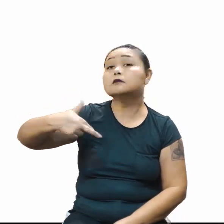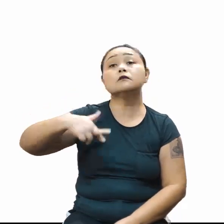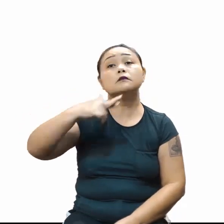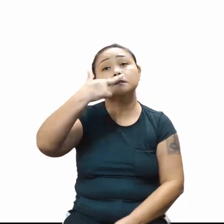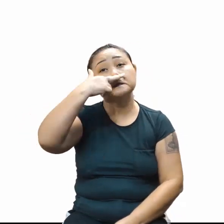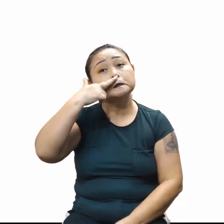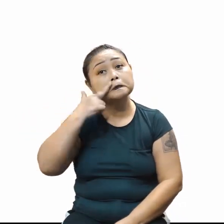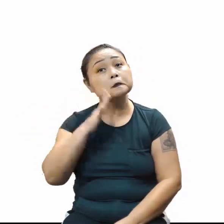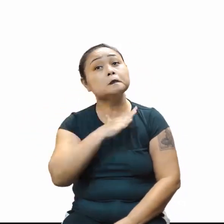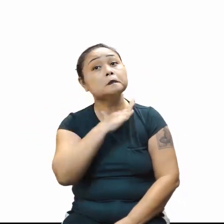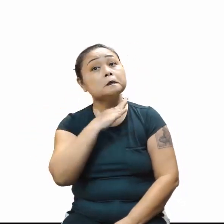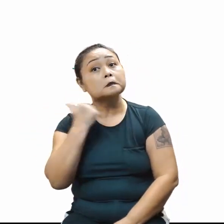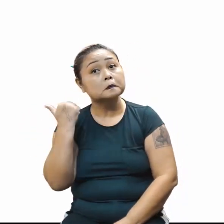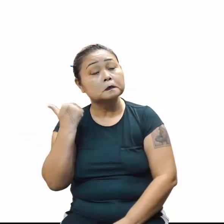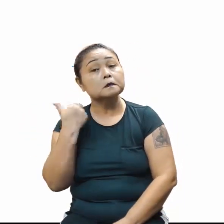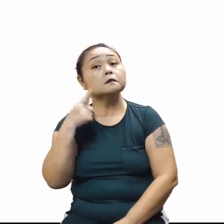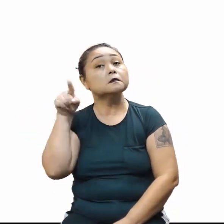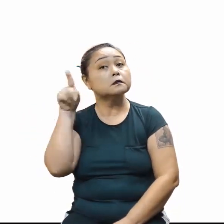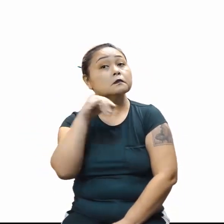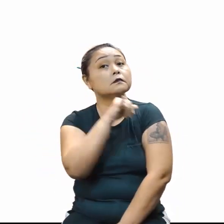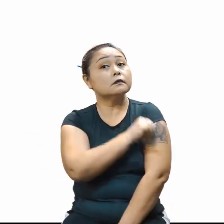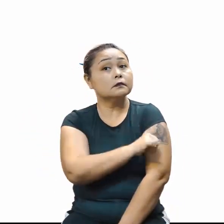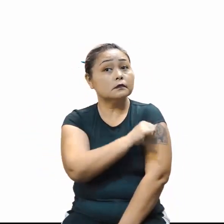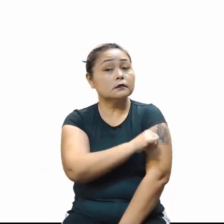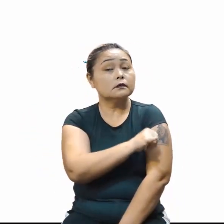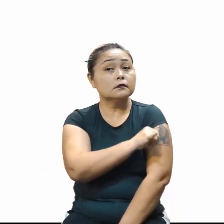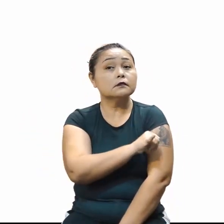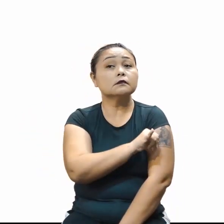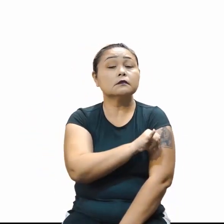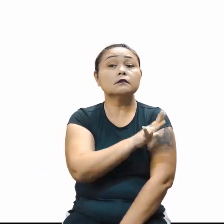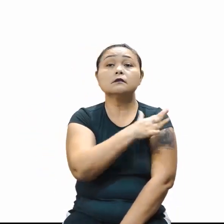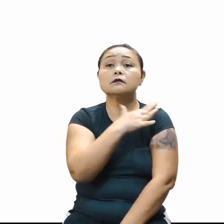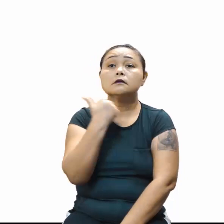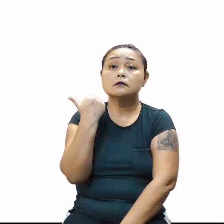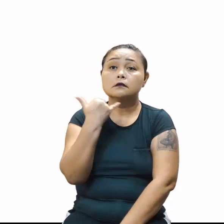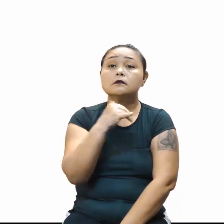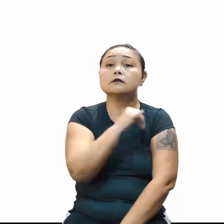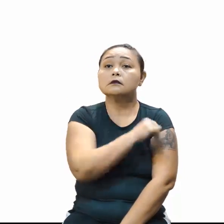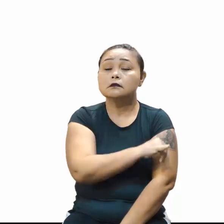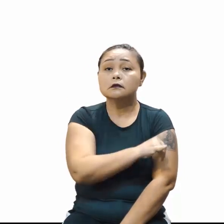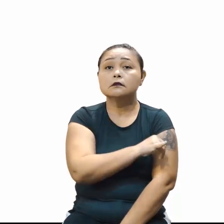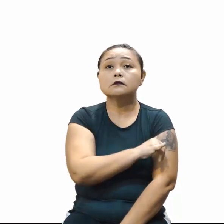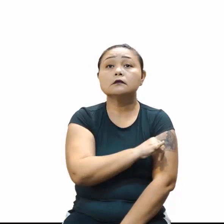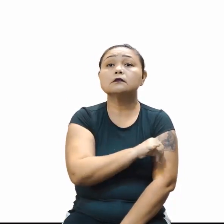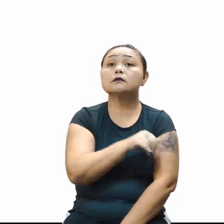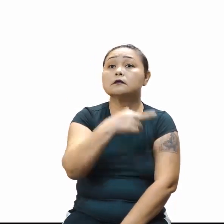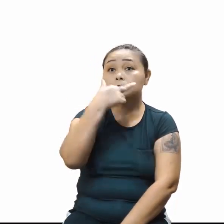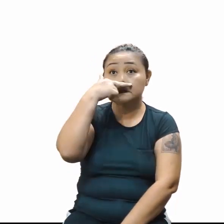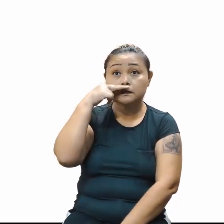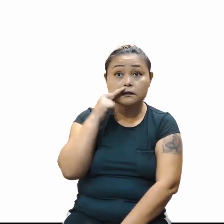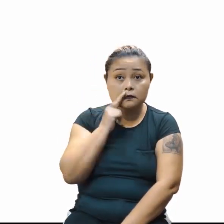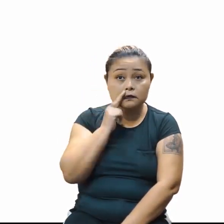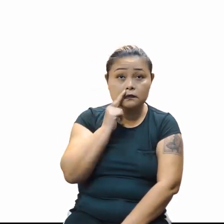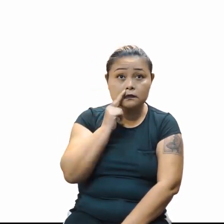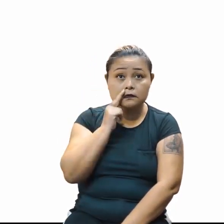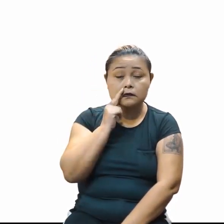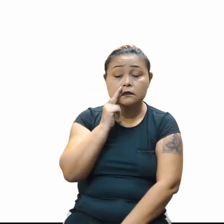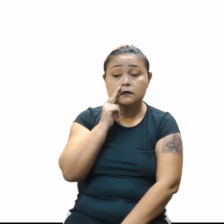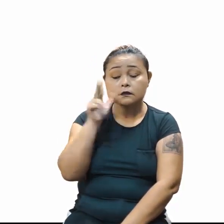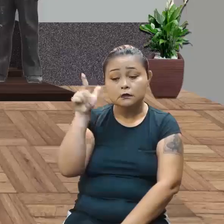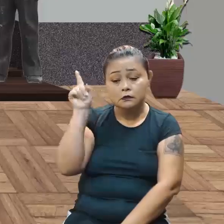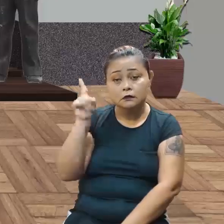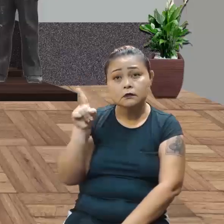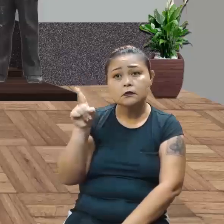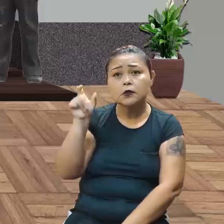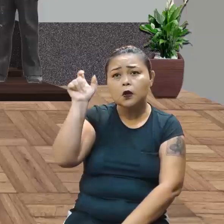ele morre no Rio de Janeiro. A morte de Rondon. Rondon era